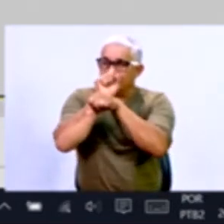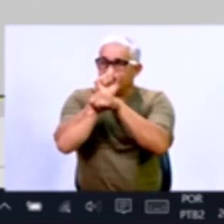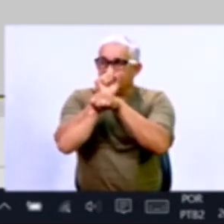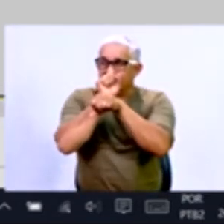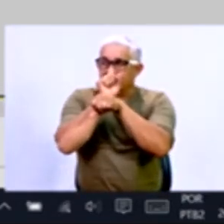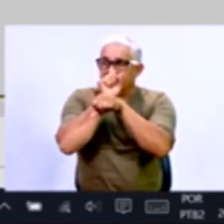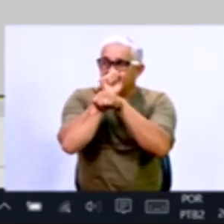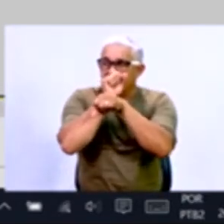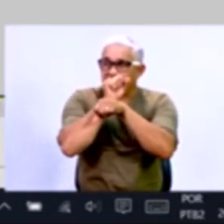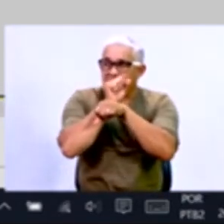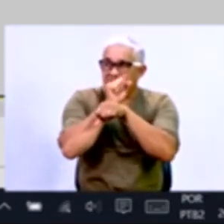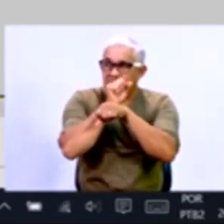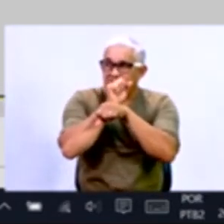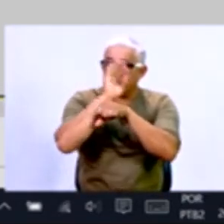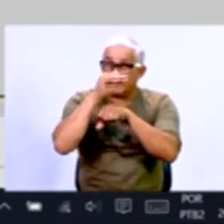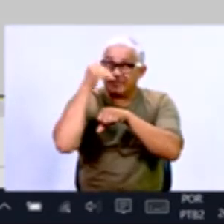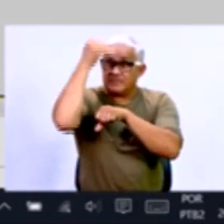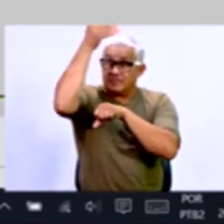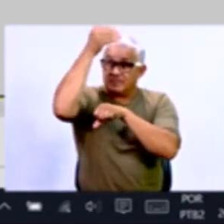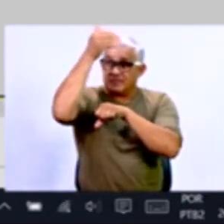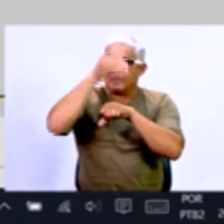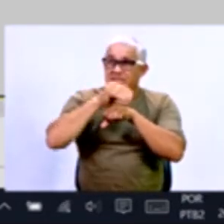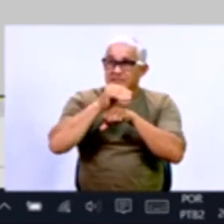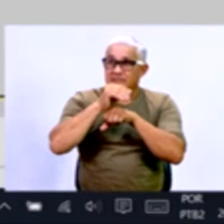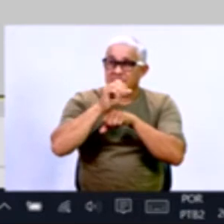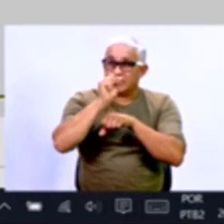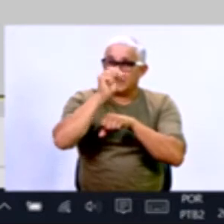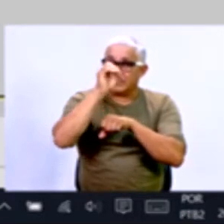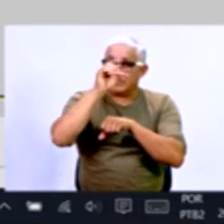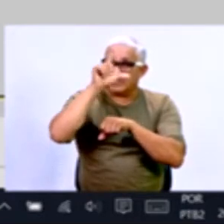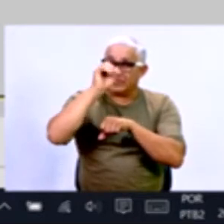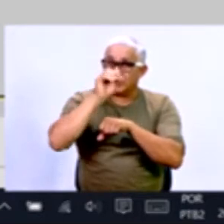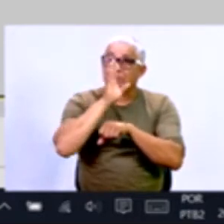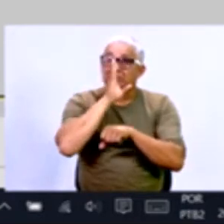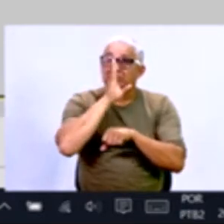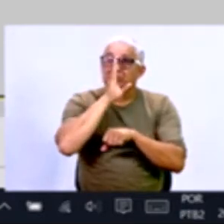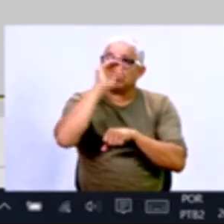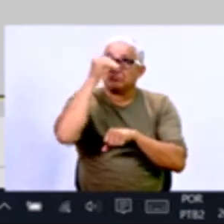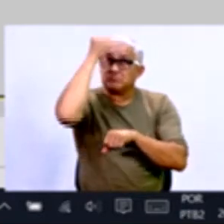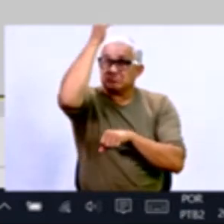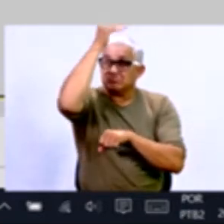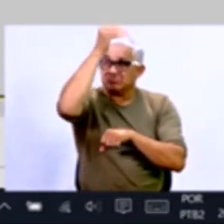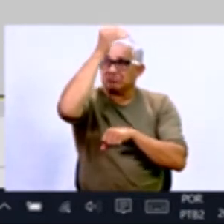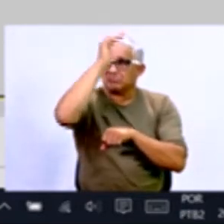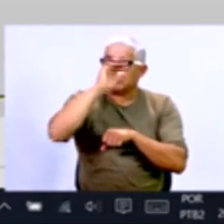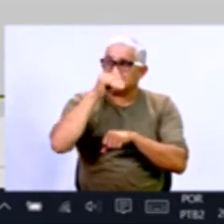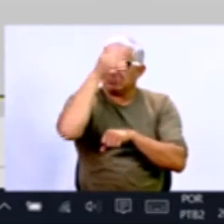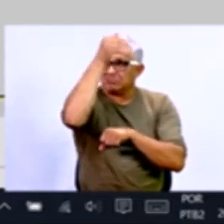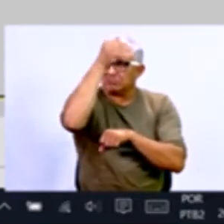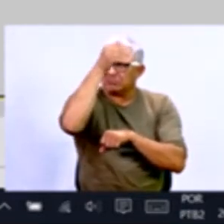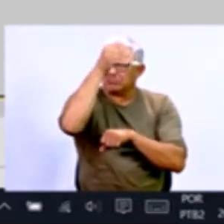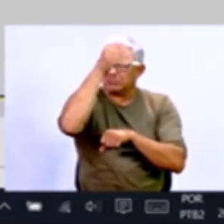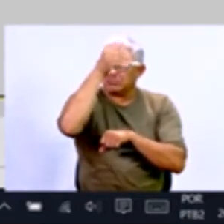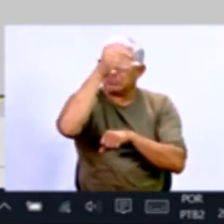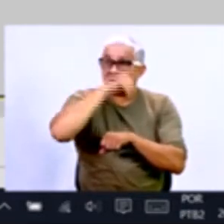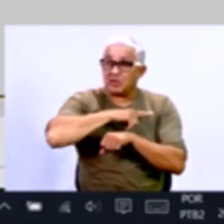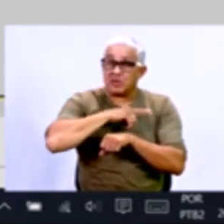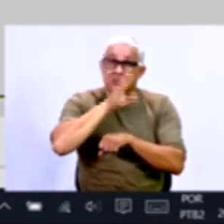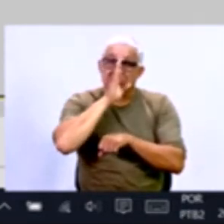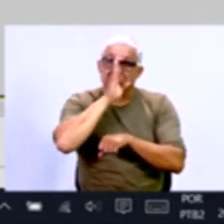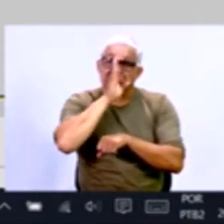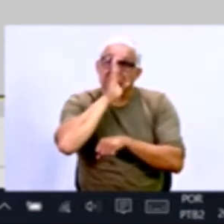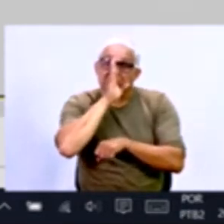Ele passa para a faixa de cima. Só que como tá na opção solo, essa faixa de cima, tá vendo que ela tá tocando, mas tá muda,